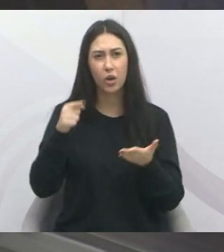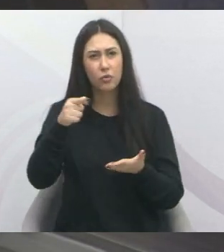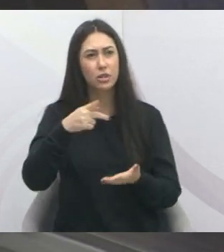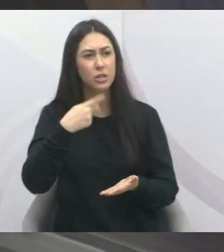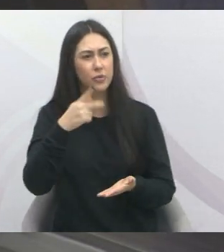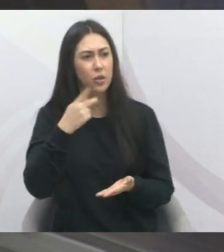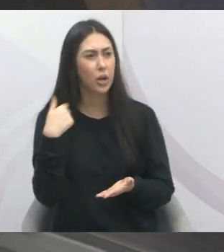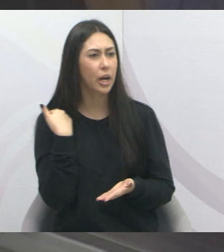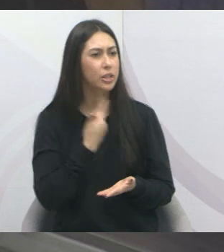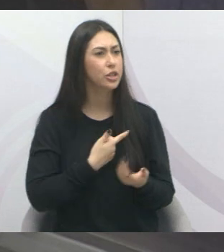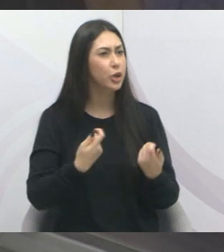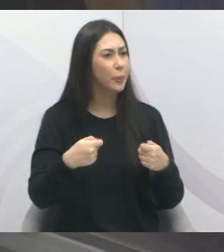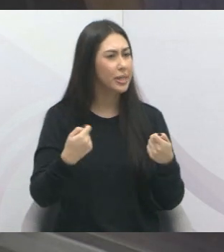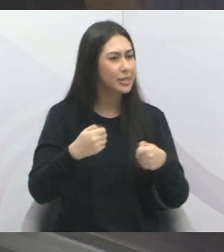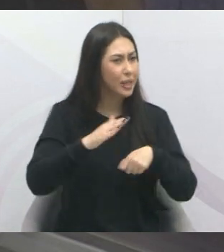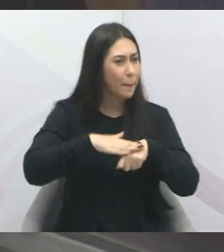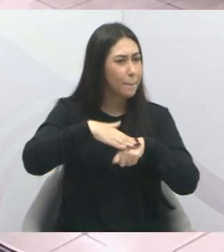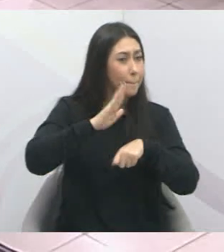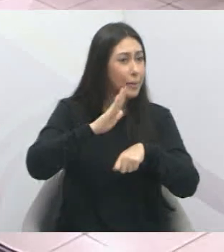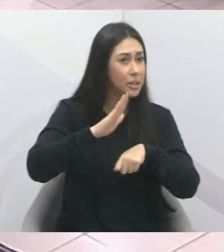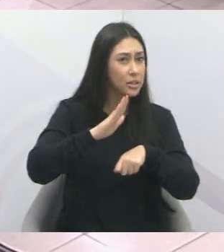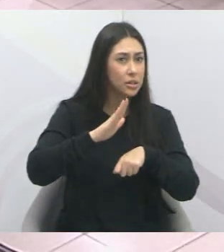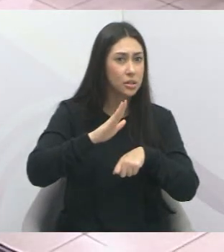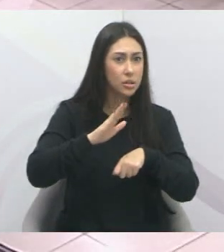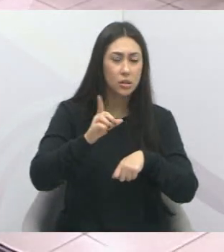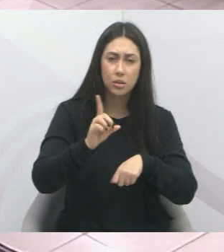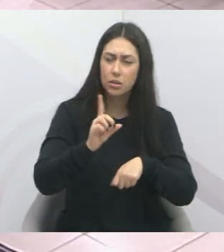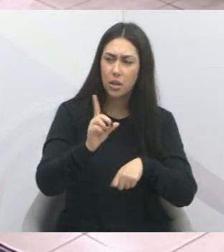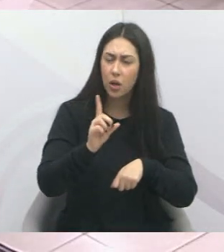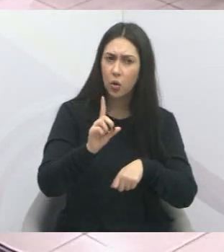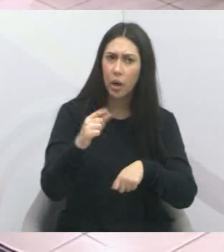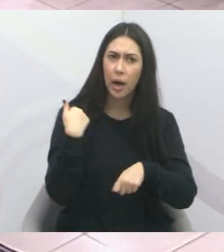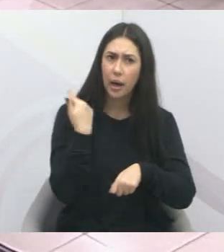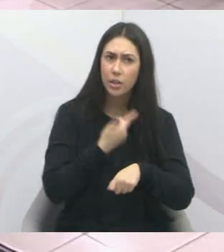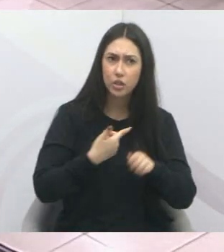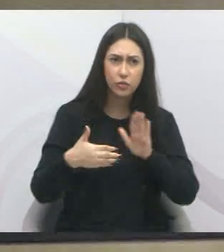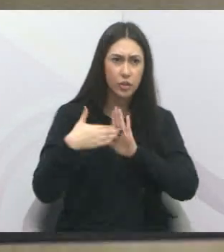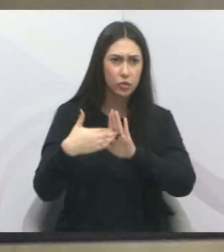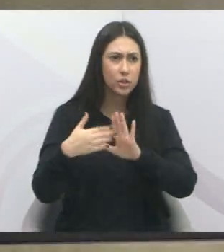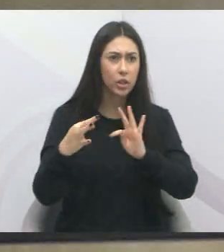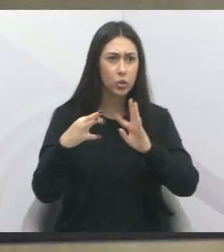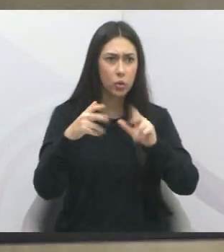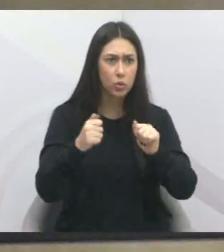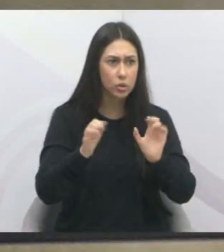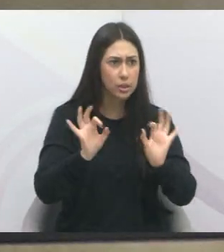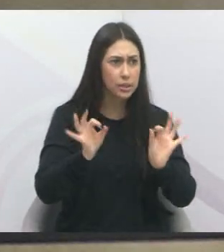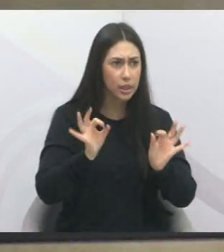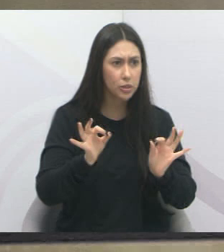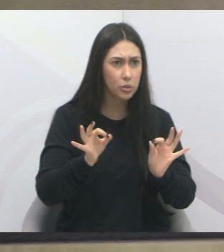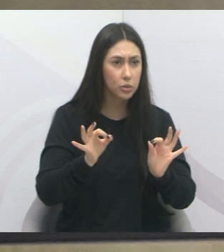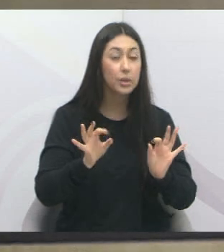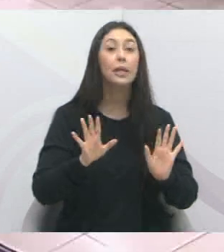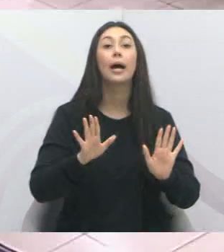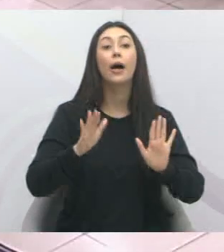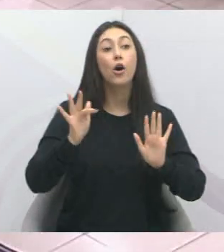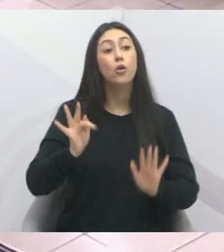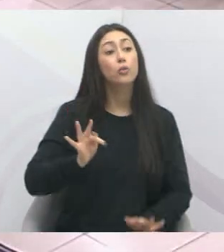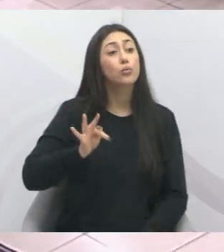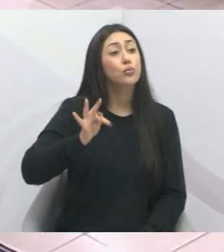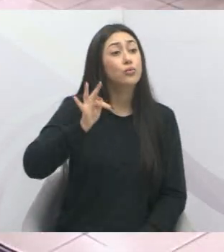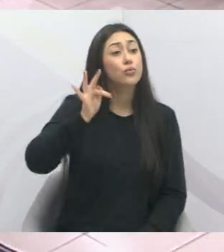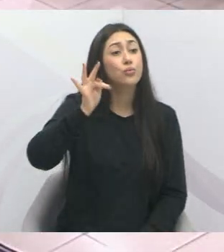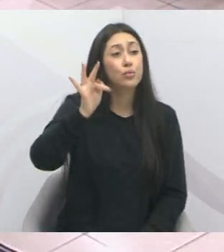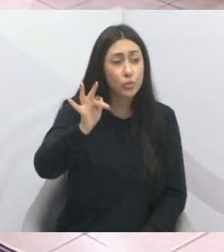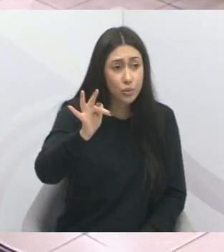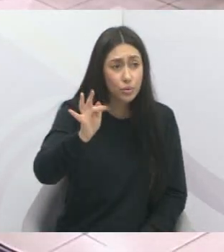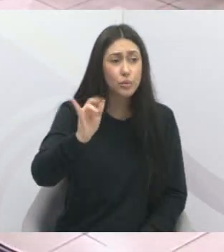hoje a gente tem um déficit um pouco maior. Não, menor. A gente vai suprir todo mundo, não é isso, Joyce? Não. Suprir,